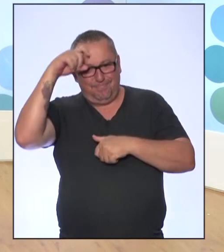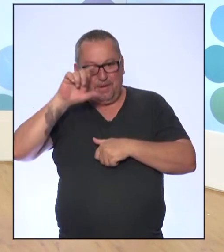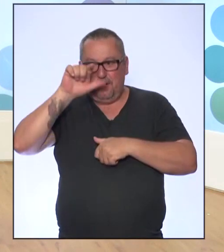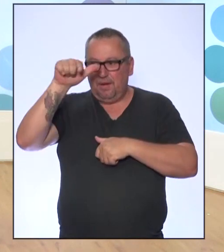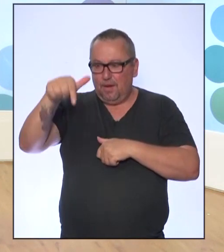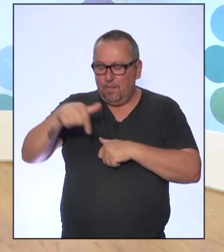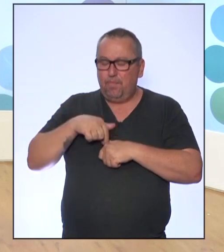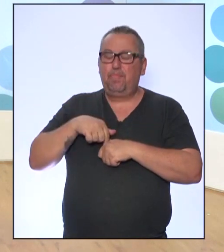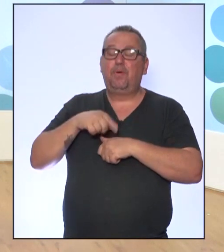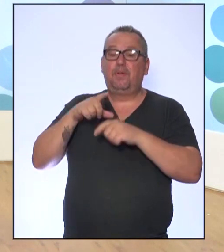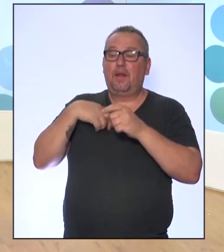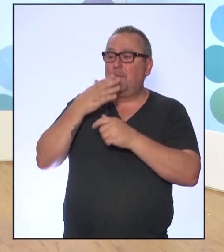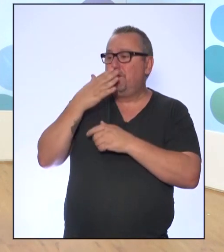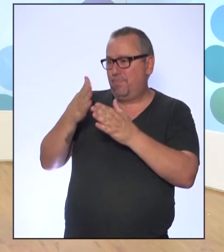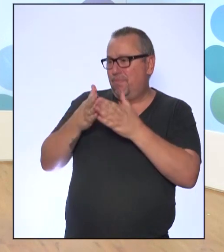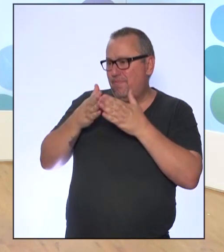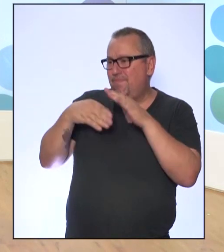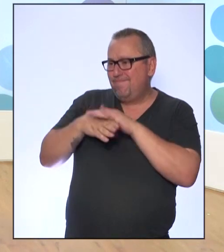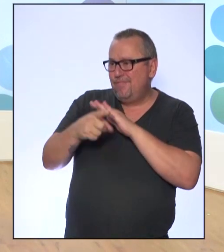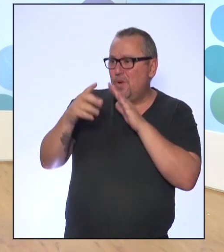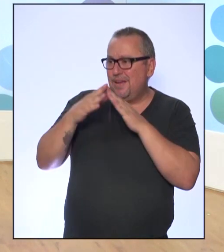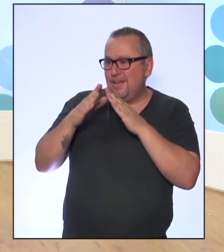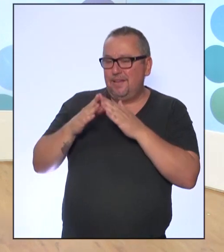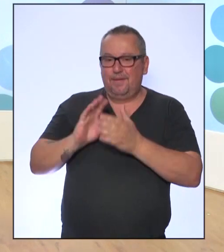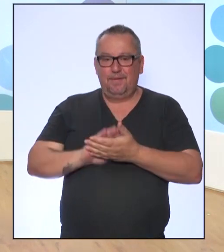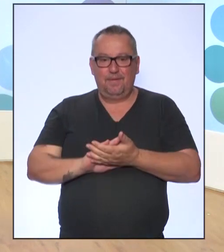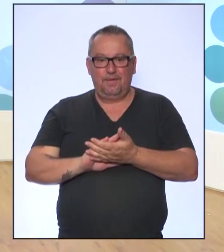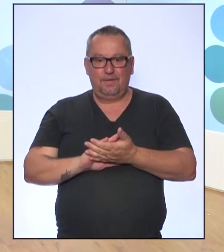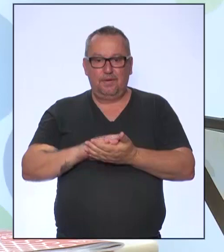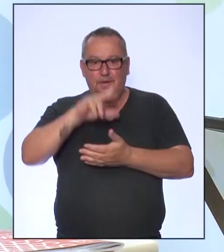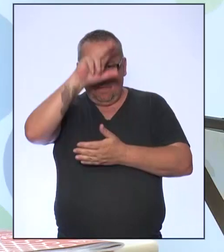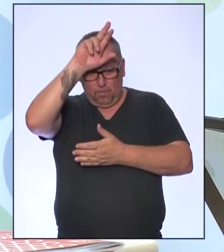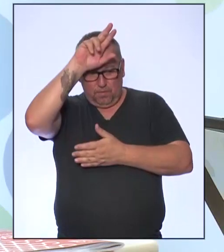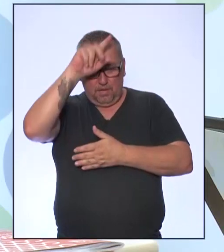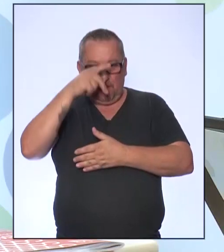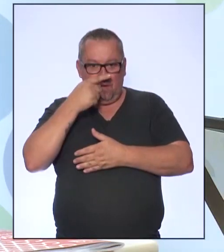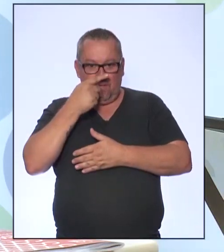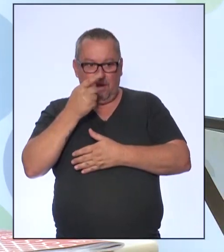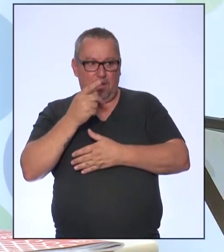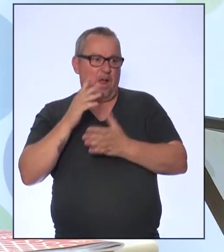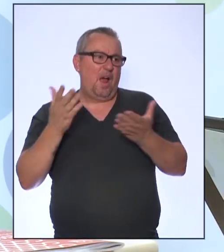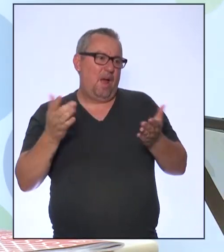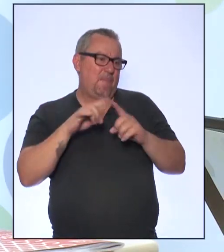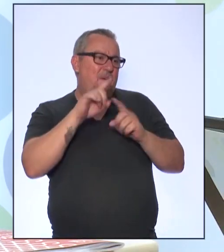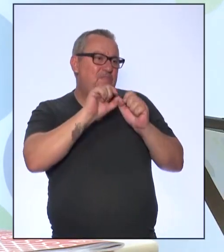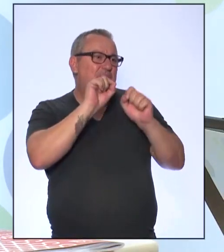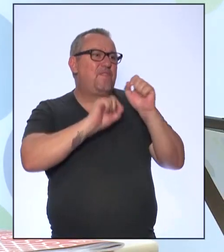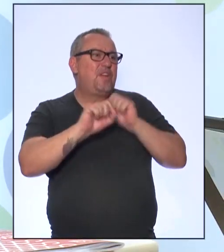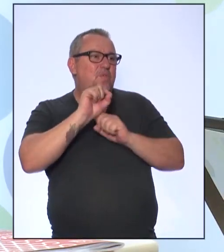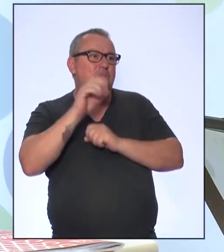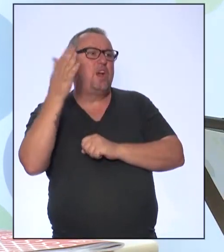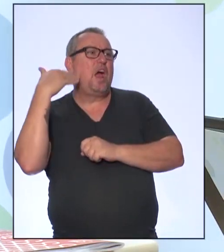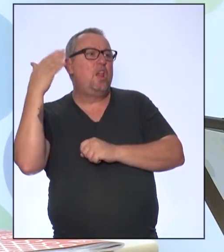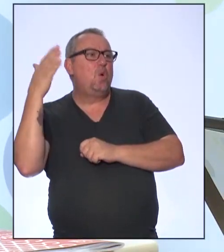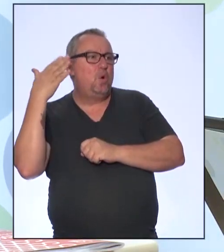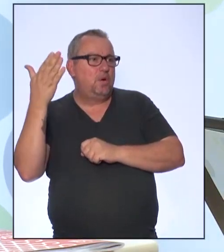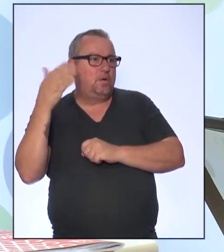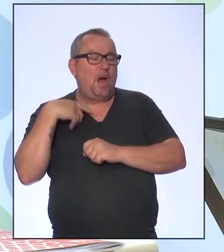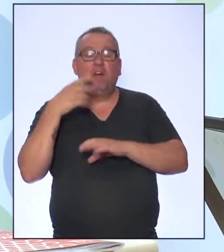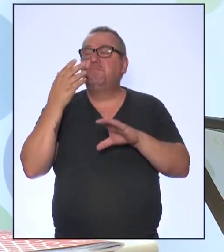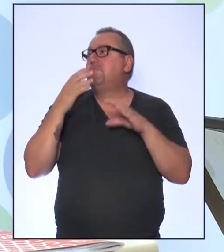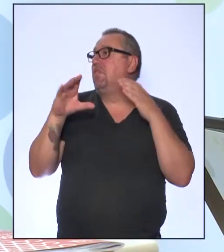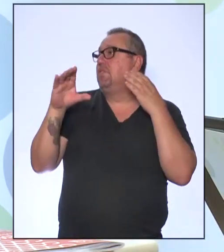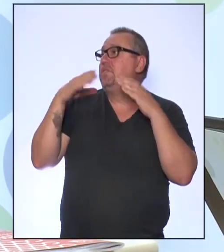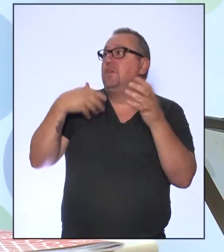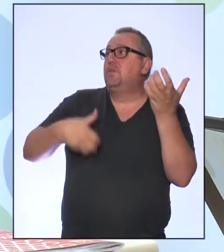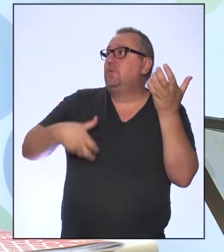pedindo abrigo para a formiga, não é mesmo? E a formiga fala assim para ela: ah, mas o que você fez durante o verão? Ah, eu cantei.